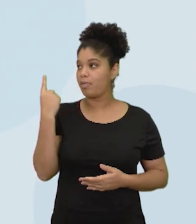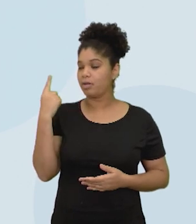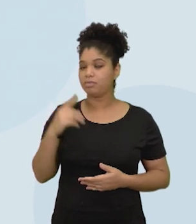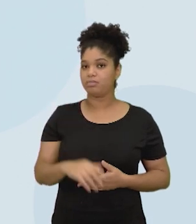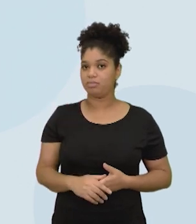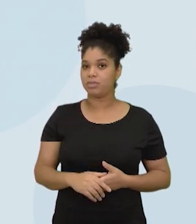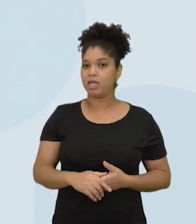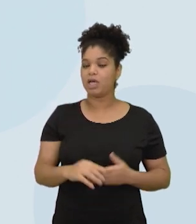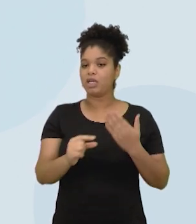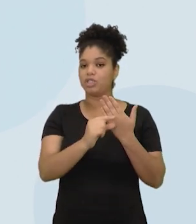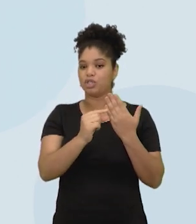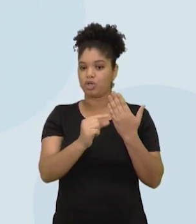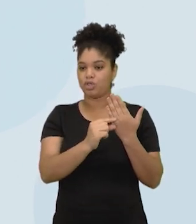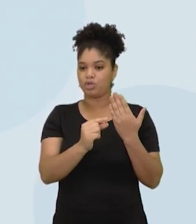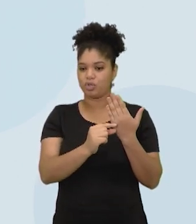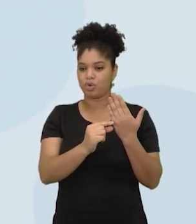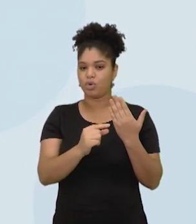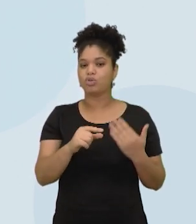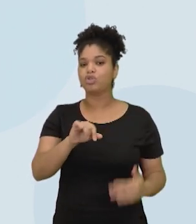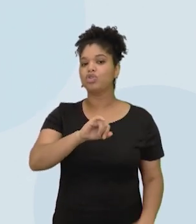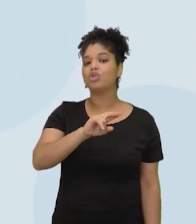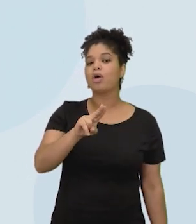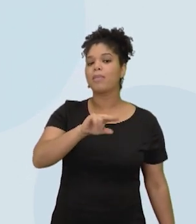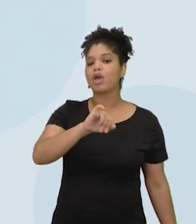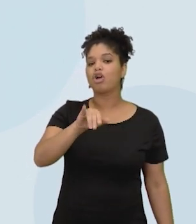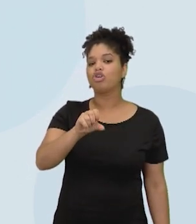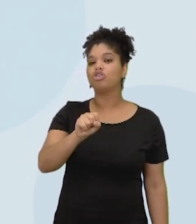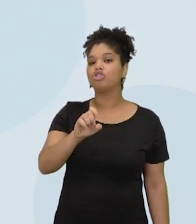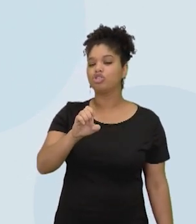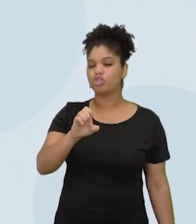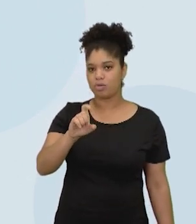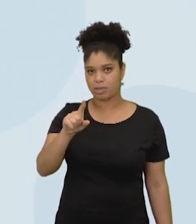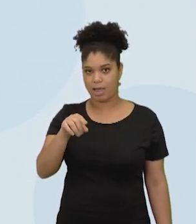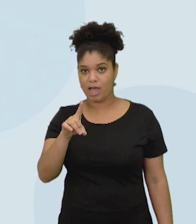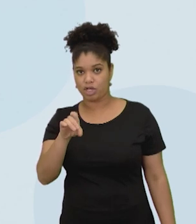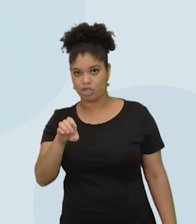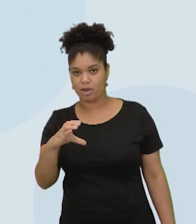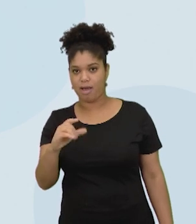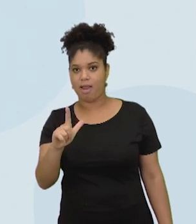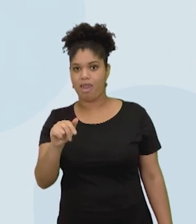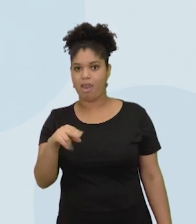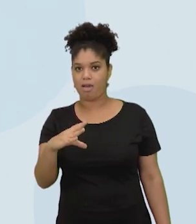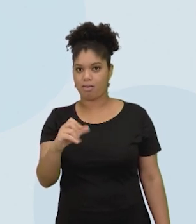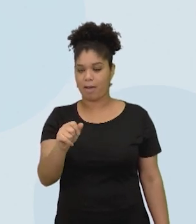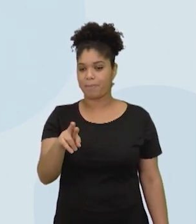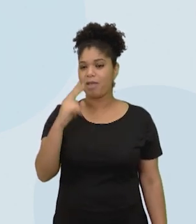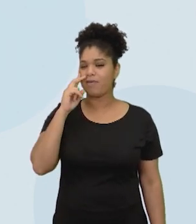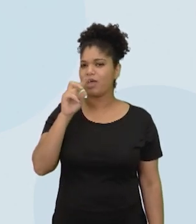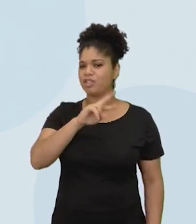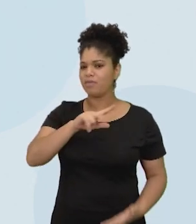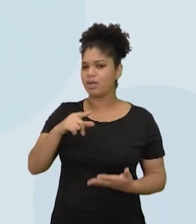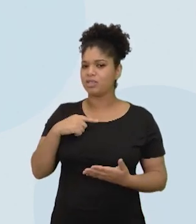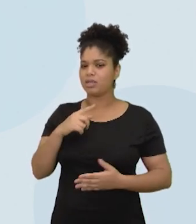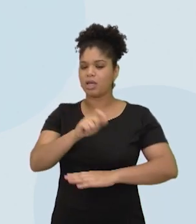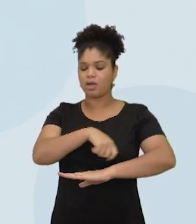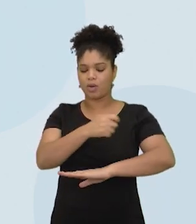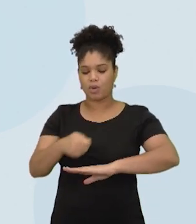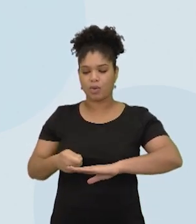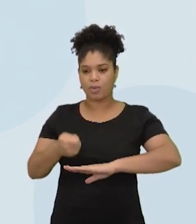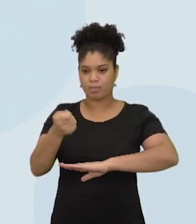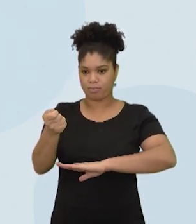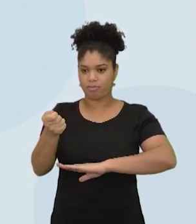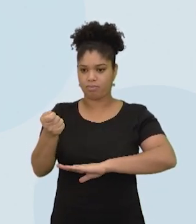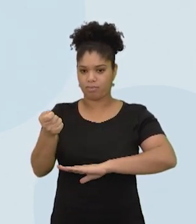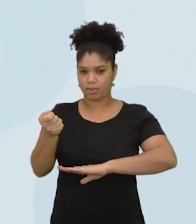conhecido como Brasil Império. Nesse período, a independência do Brasil em 22, Dom Pedro I, perdão de novo, Dom